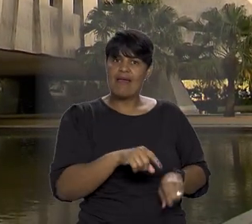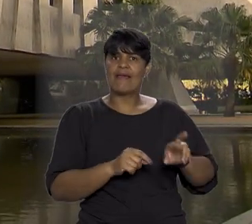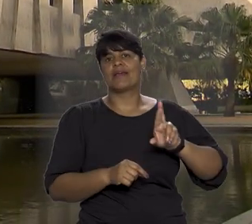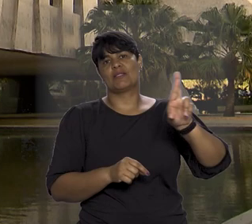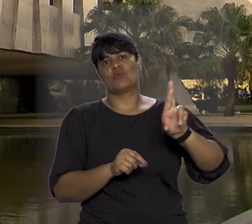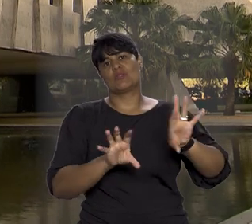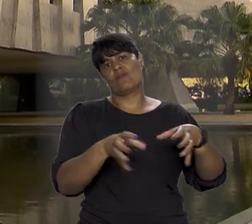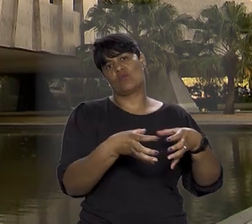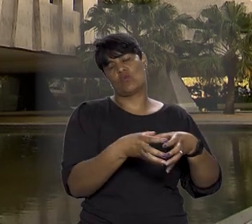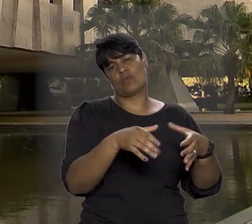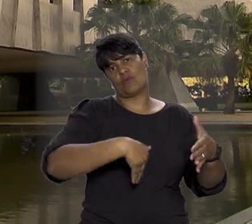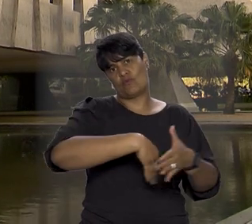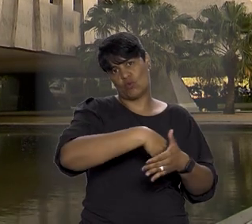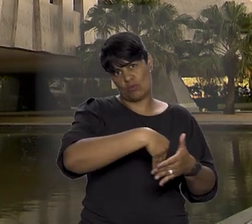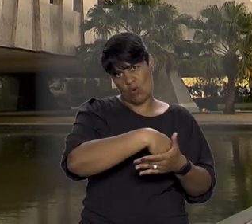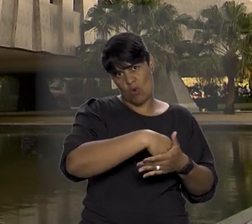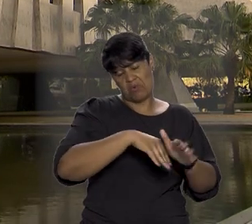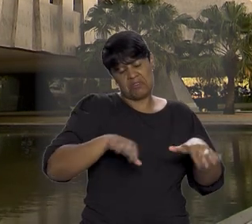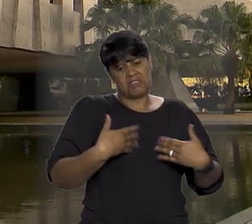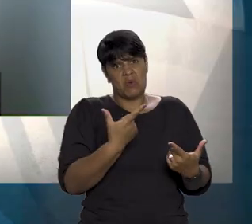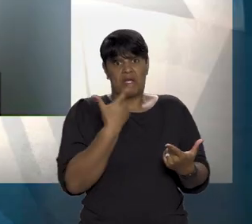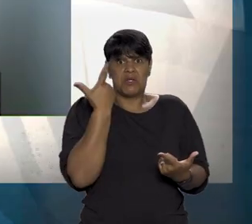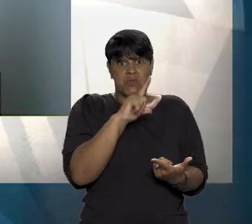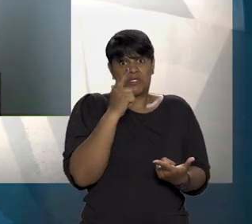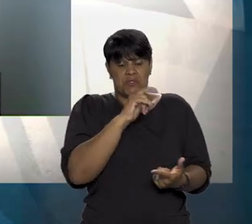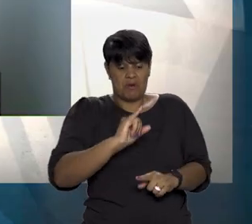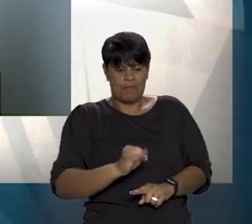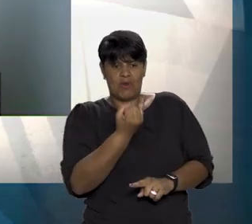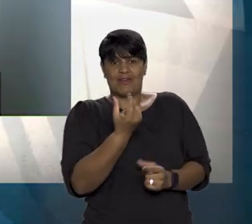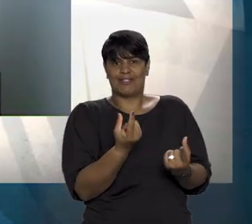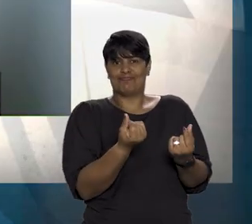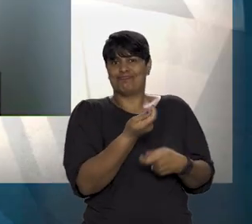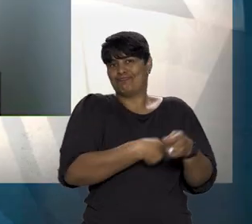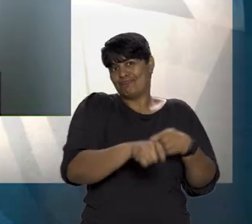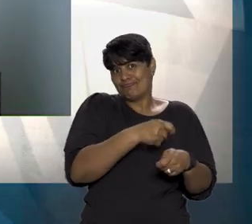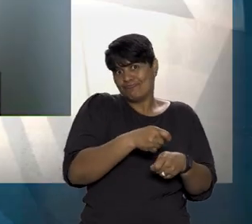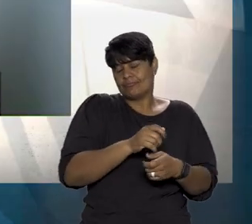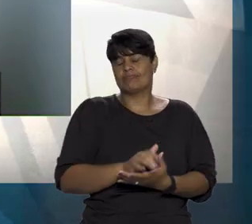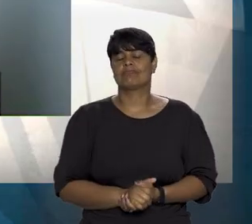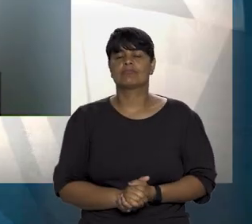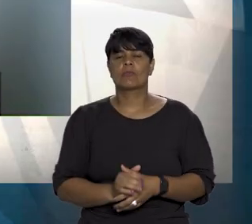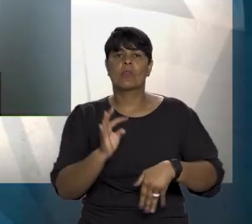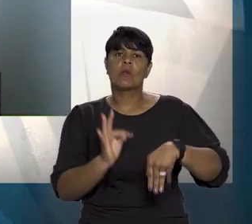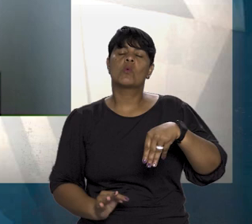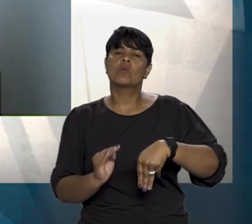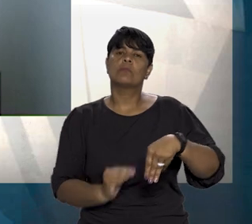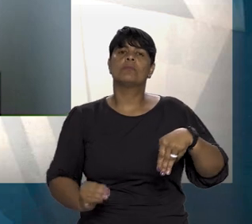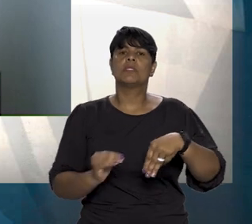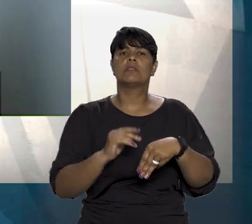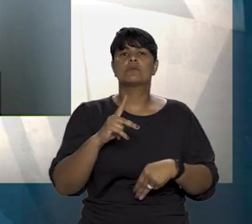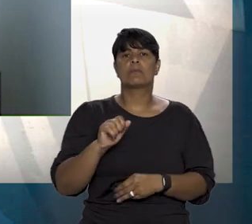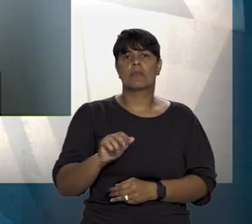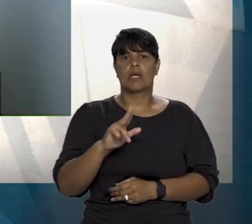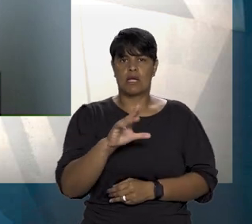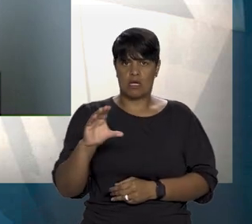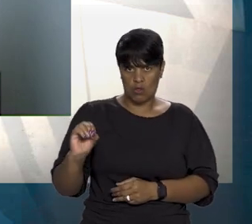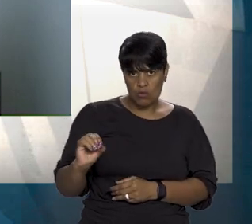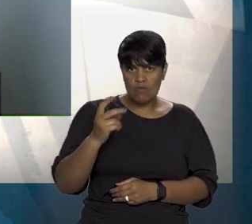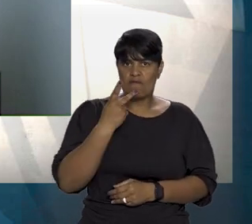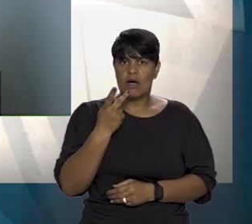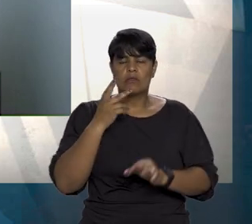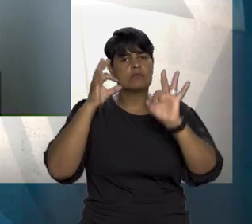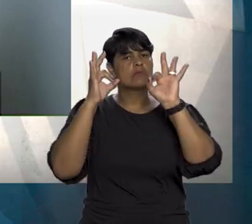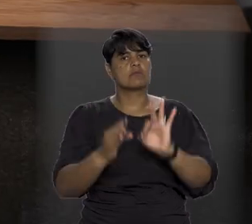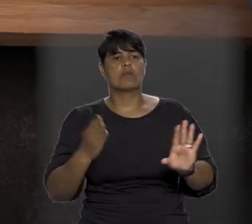do clube gerando proveito econômico o relator Ministro Paulo de Tarso San Severino ressaltou que ficou